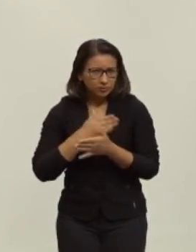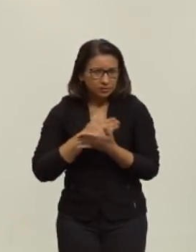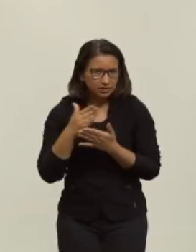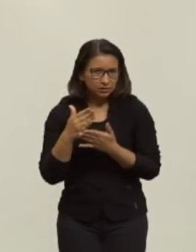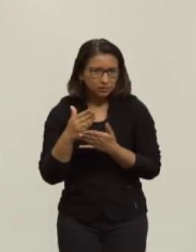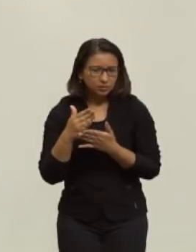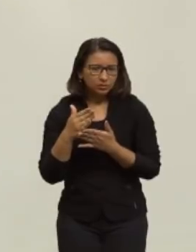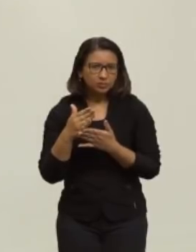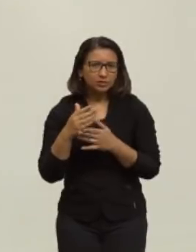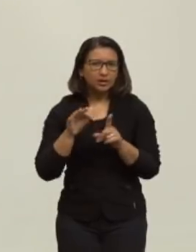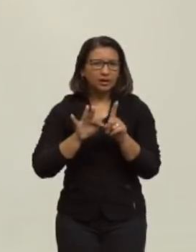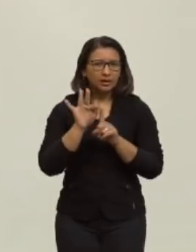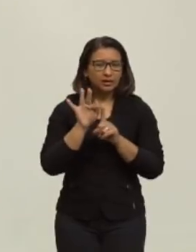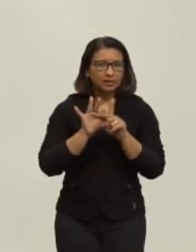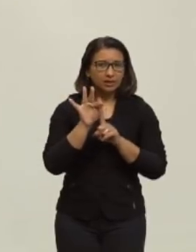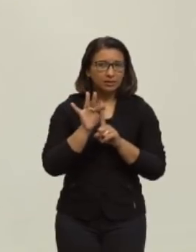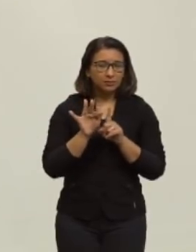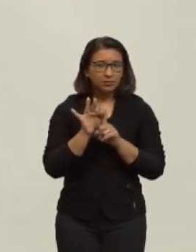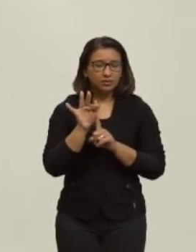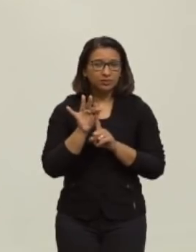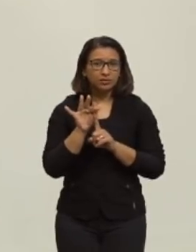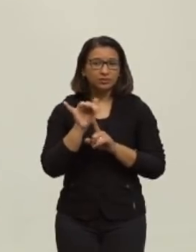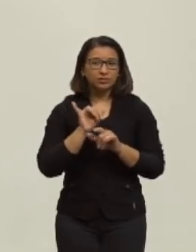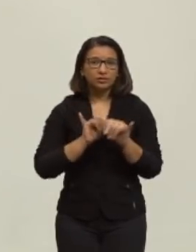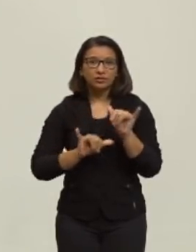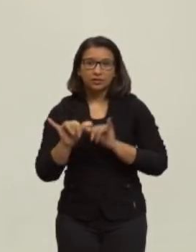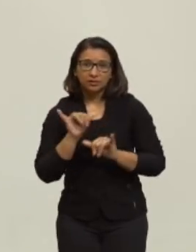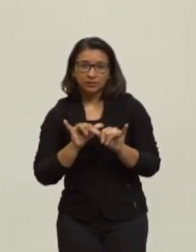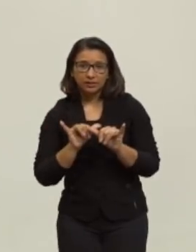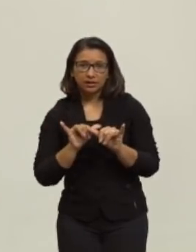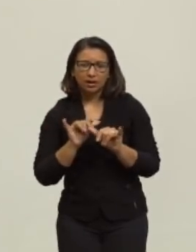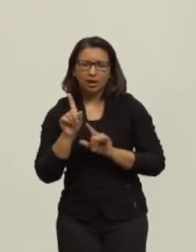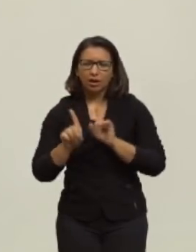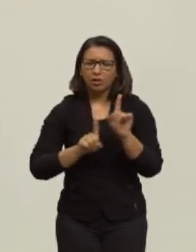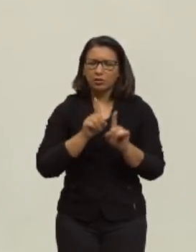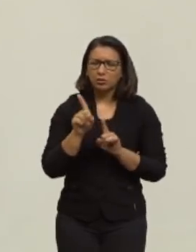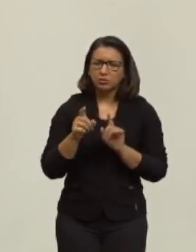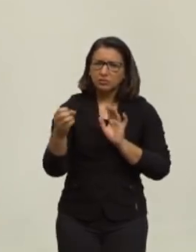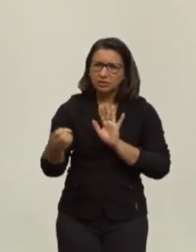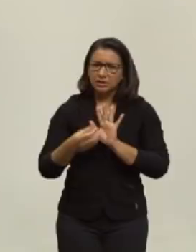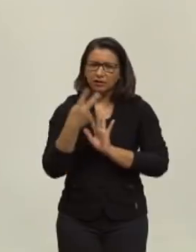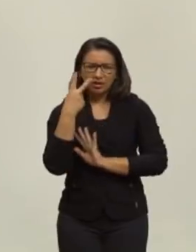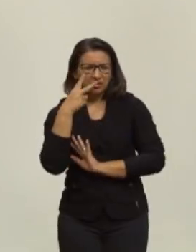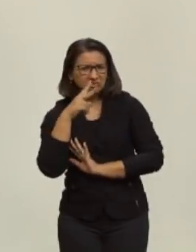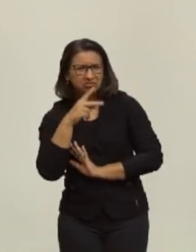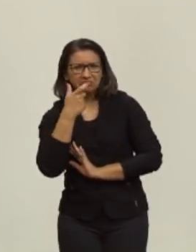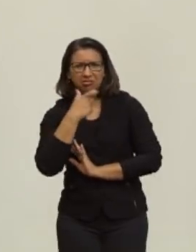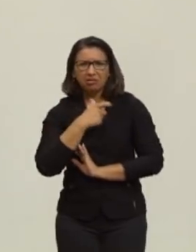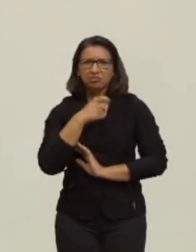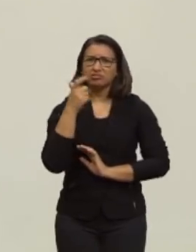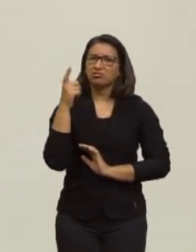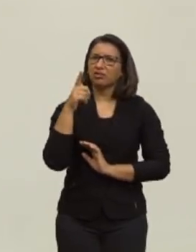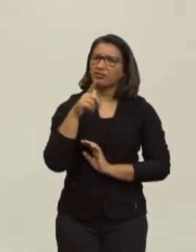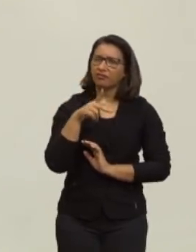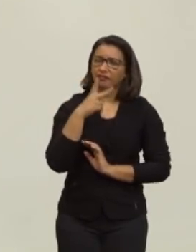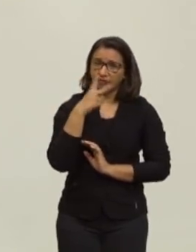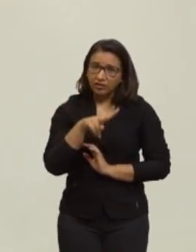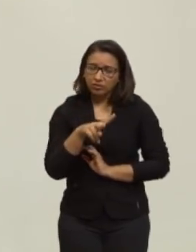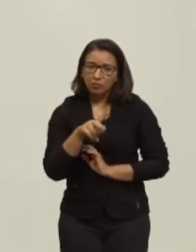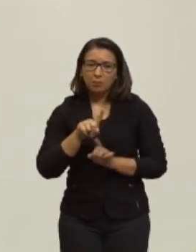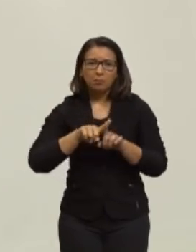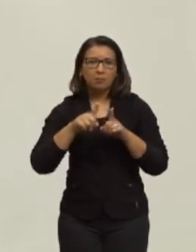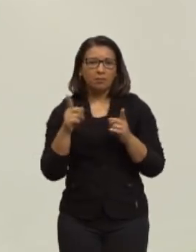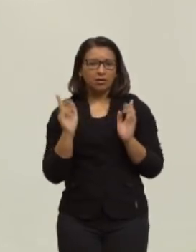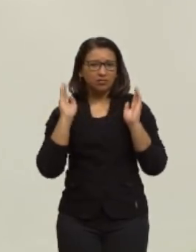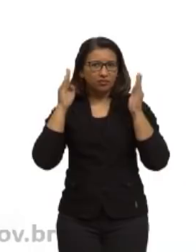termodinâmica e hoje nós vamos dar sequência é isso alguns slides vocês vão achar que já viram mas na verdade eu vou dar um outro enfoque